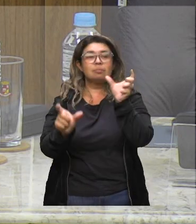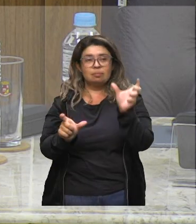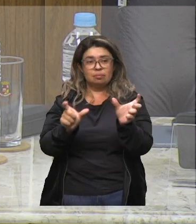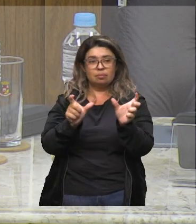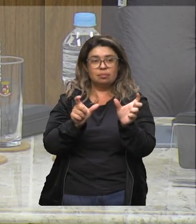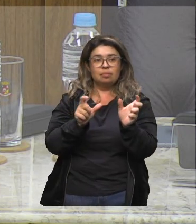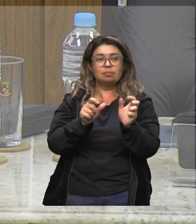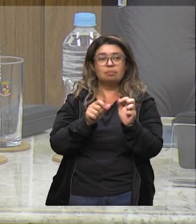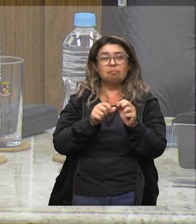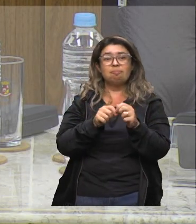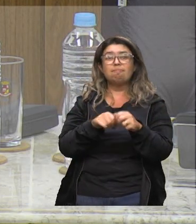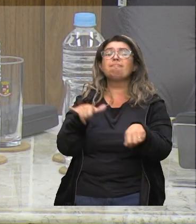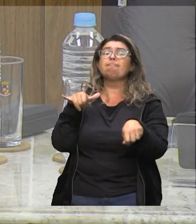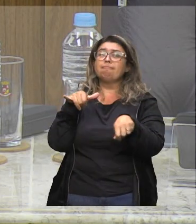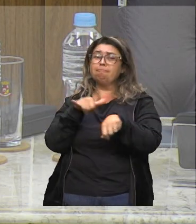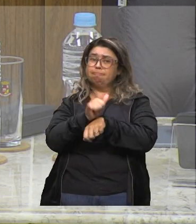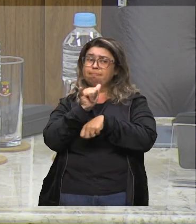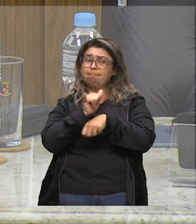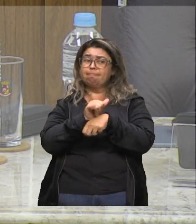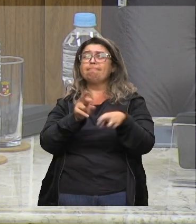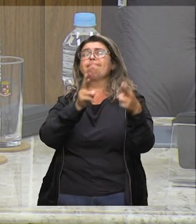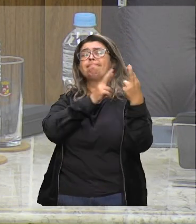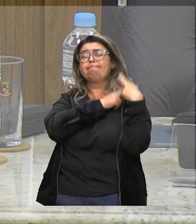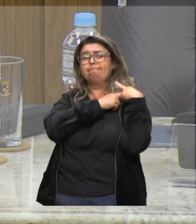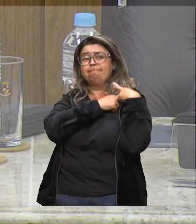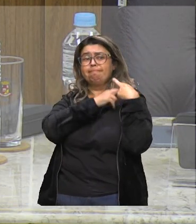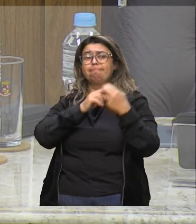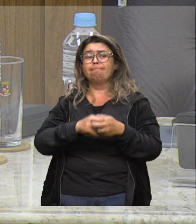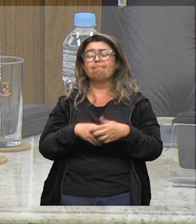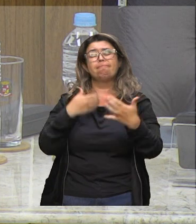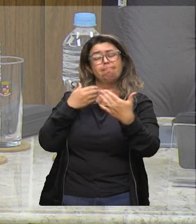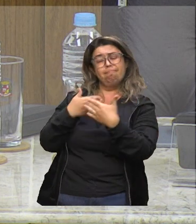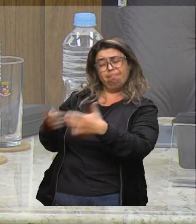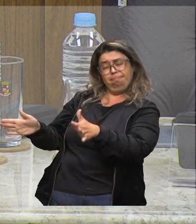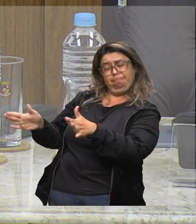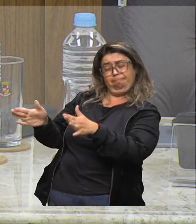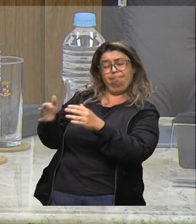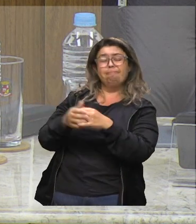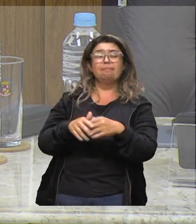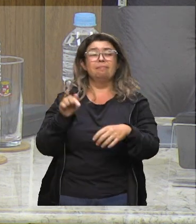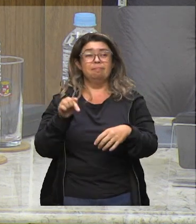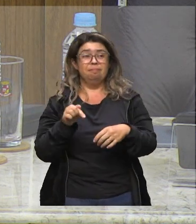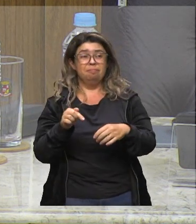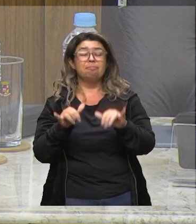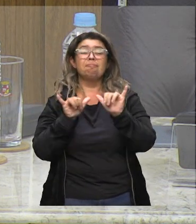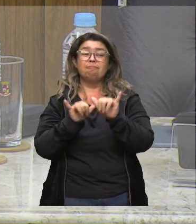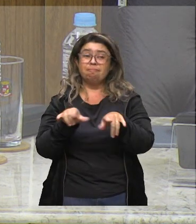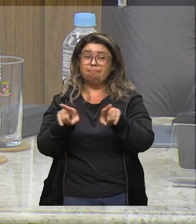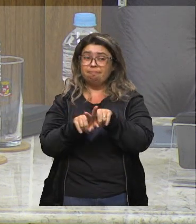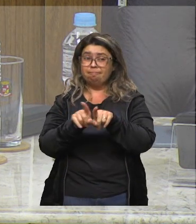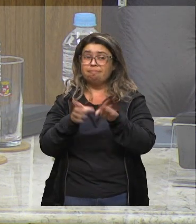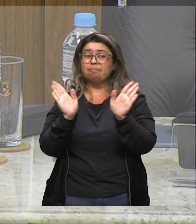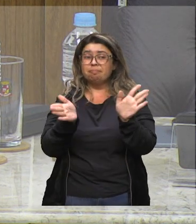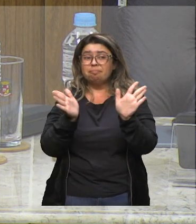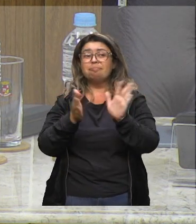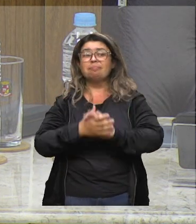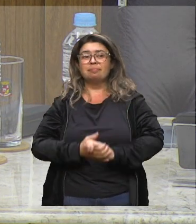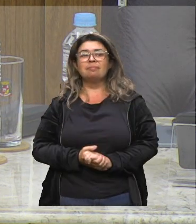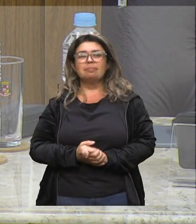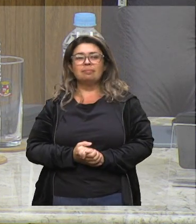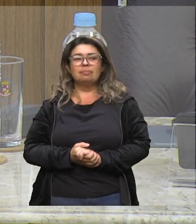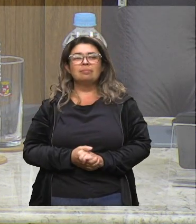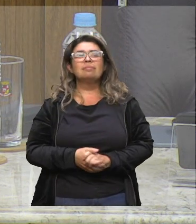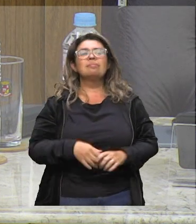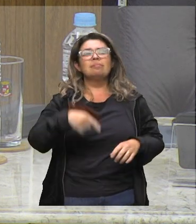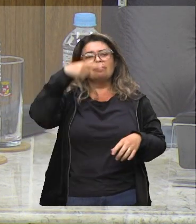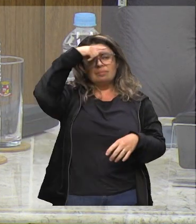por irresponsabilidade, por desleixo, por descaso ao hospital regional, isso que chegou a essa situação que está hoje. Então, hoje, se o